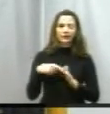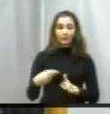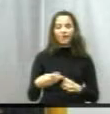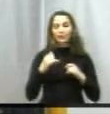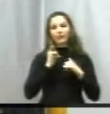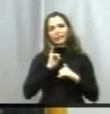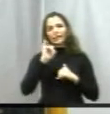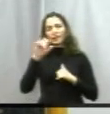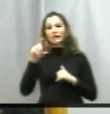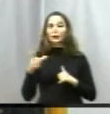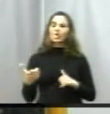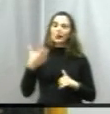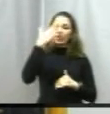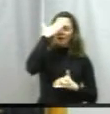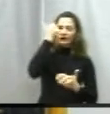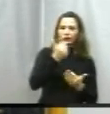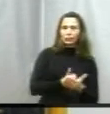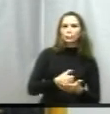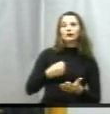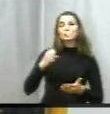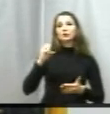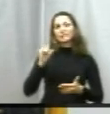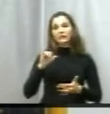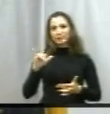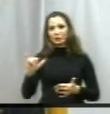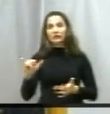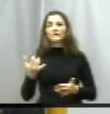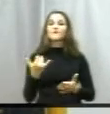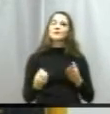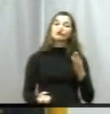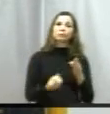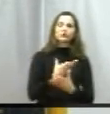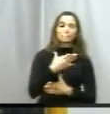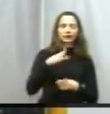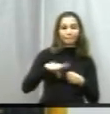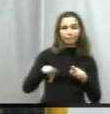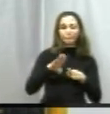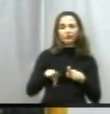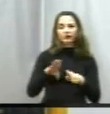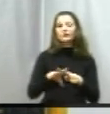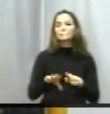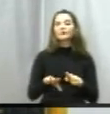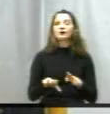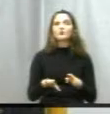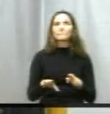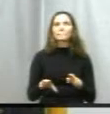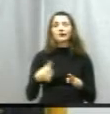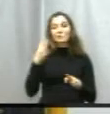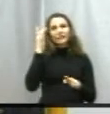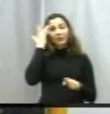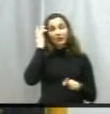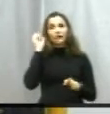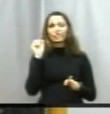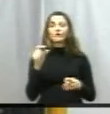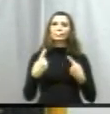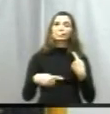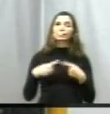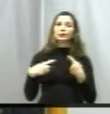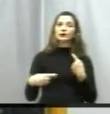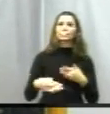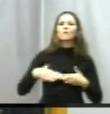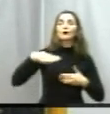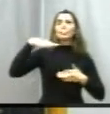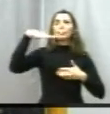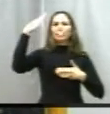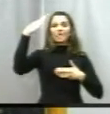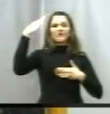dizer que tenho total confiança na SEI que nós instalamos aqui na casa. Acho que nós temos uma discussão aí